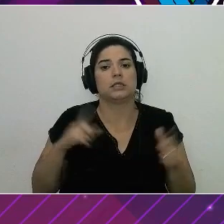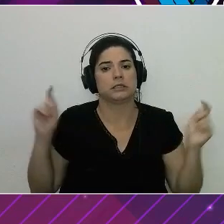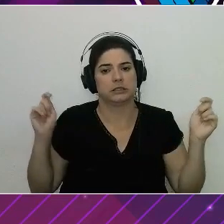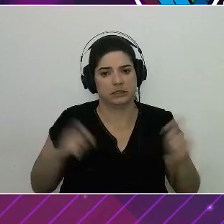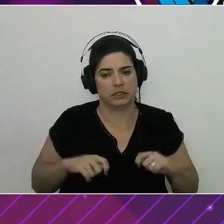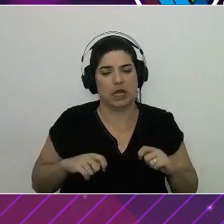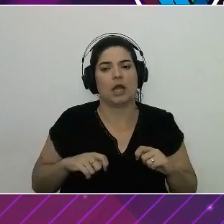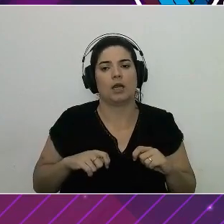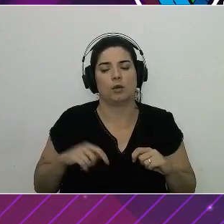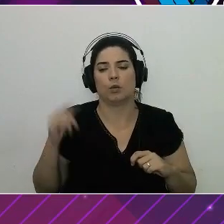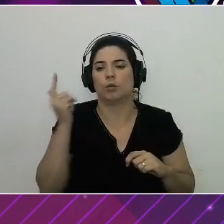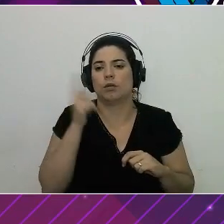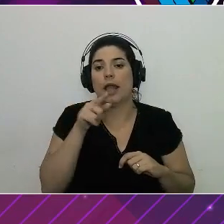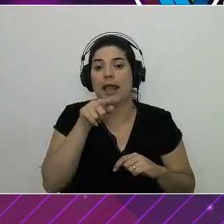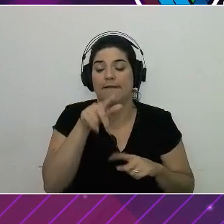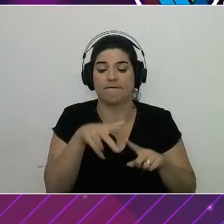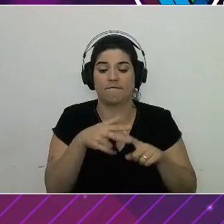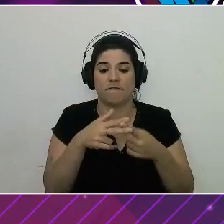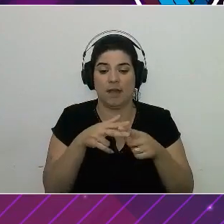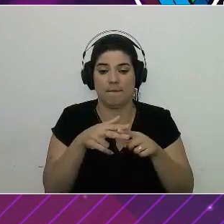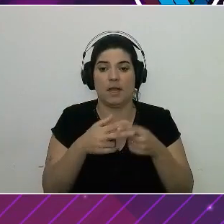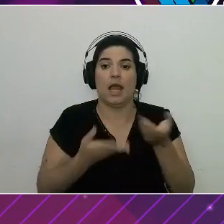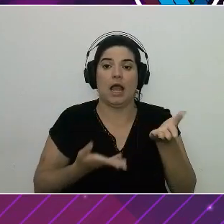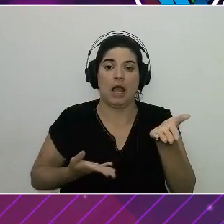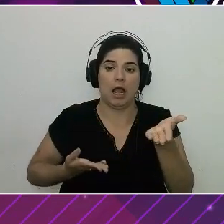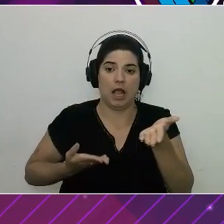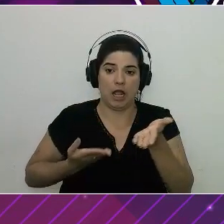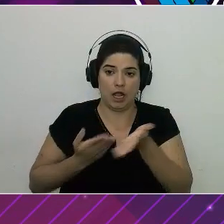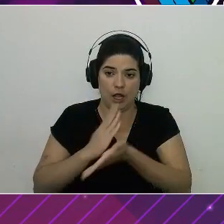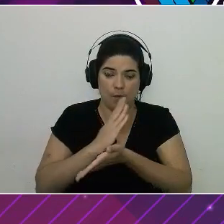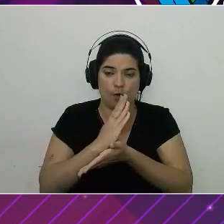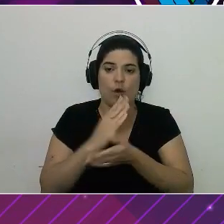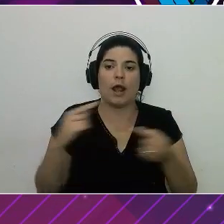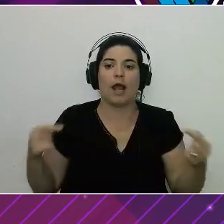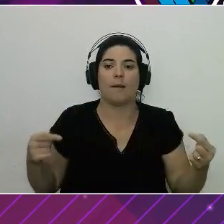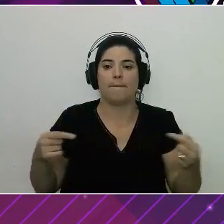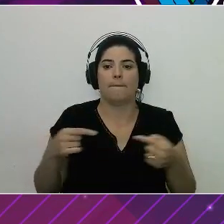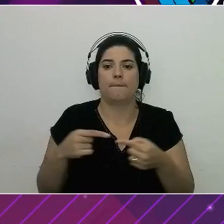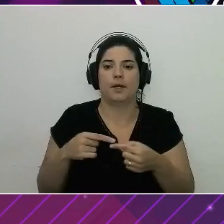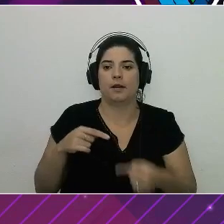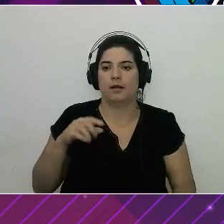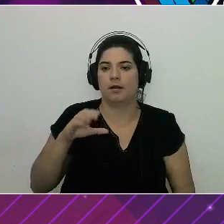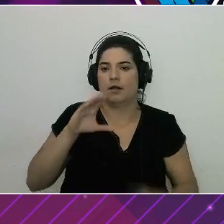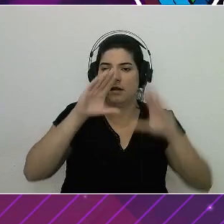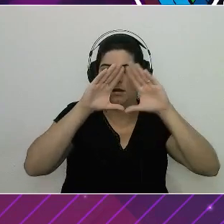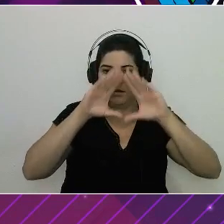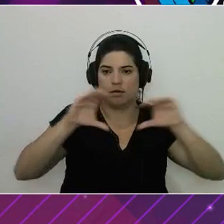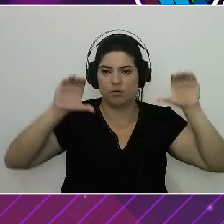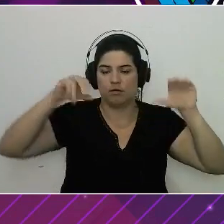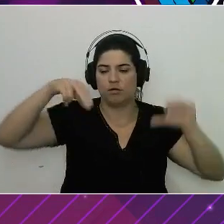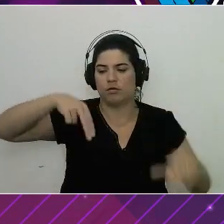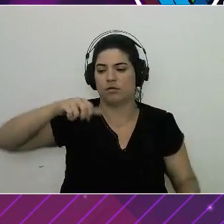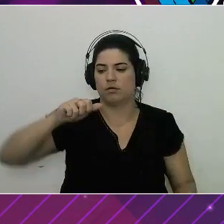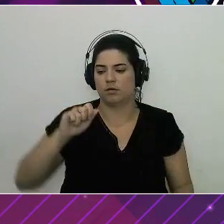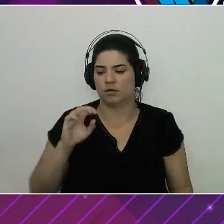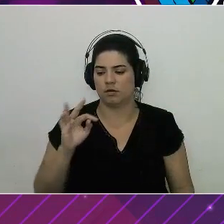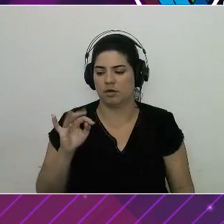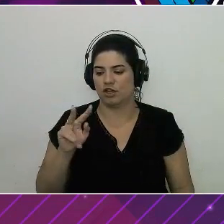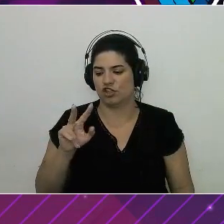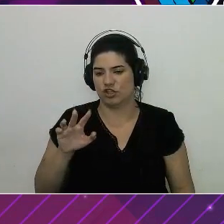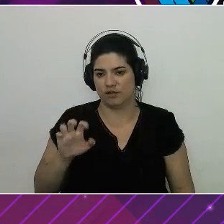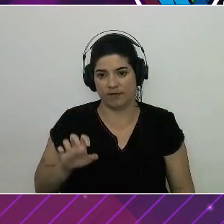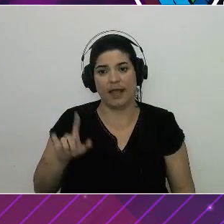ferramenta que está aprovada no quadrante de tracing da Cloud Native Computing Foundation, que é a mesma fundação